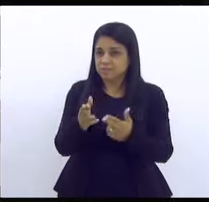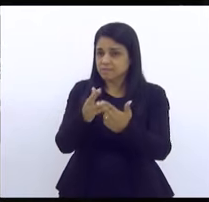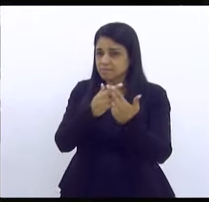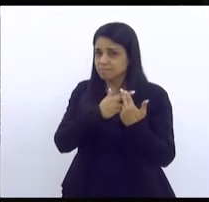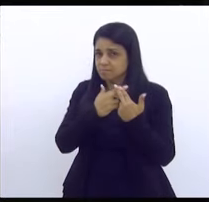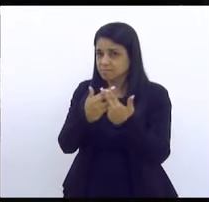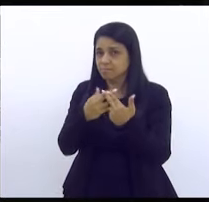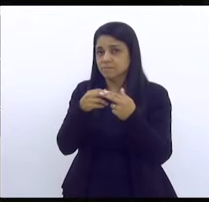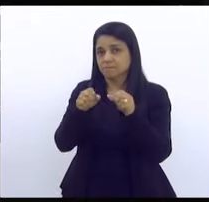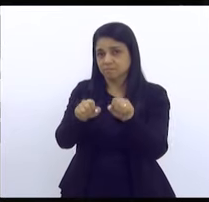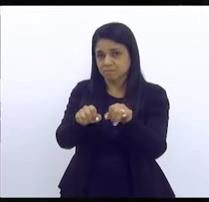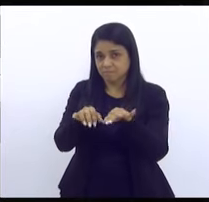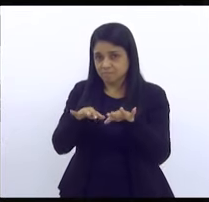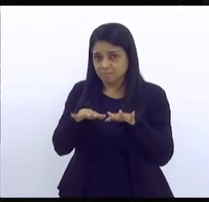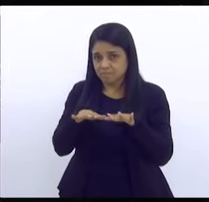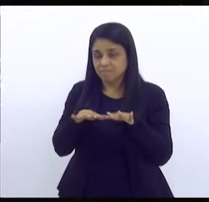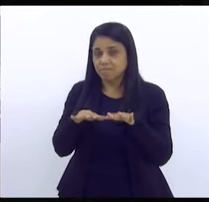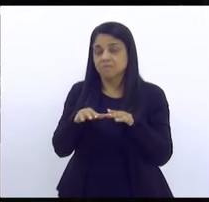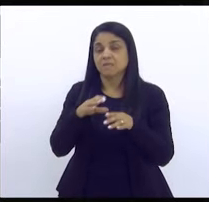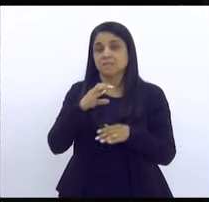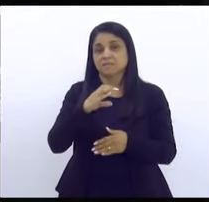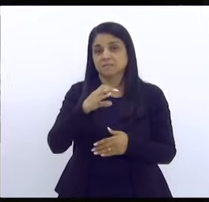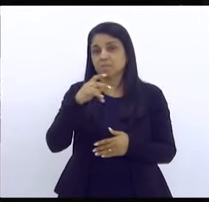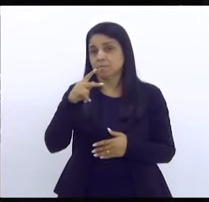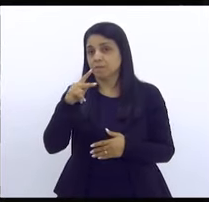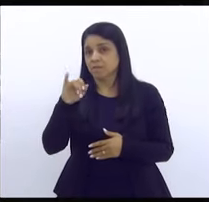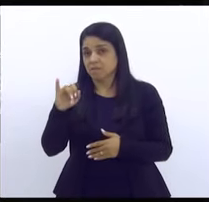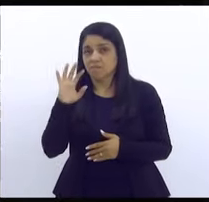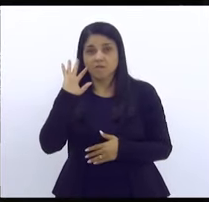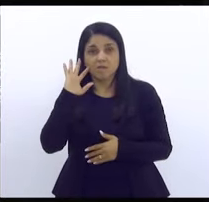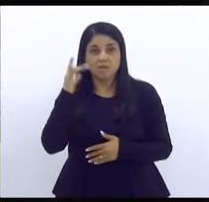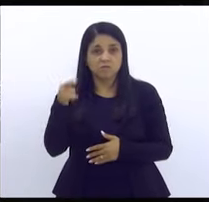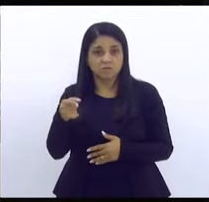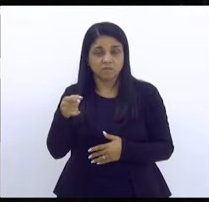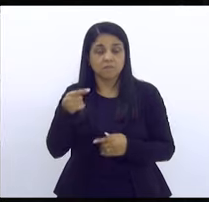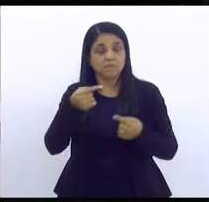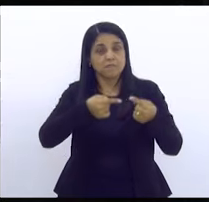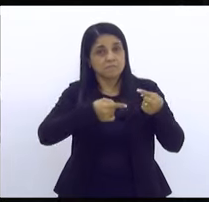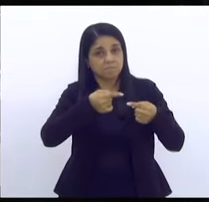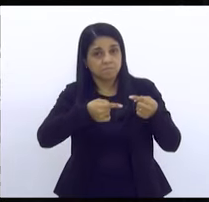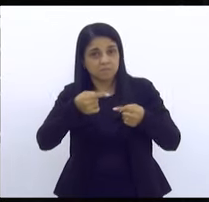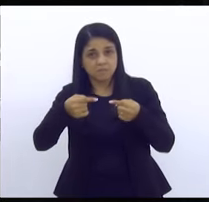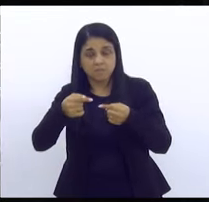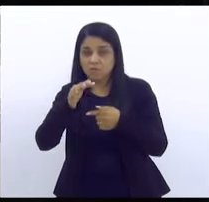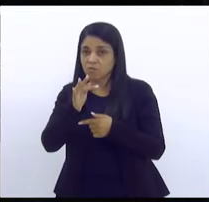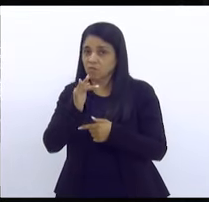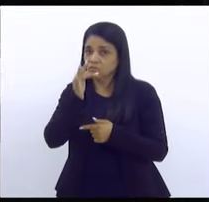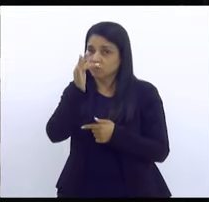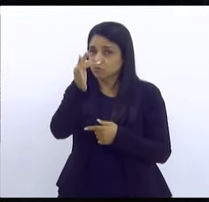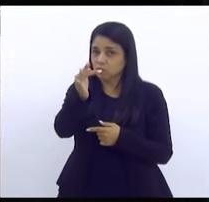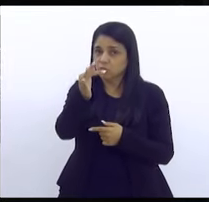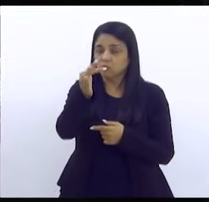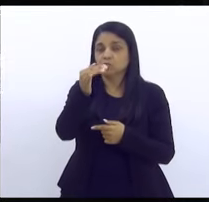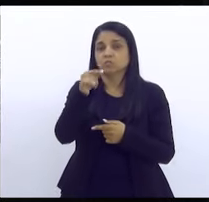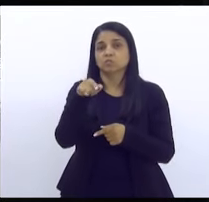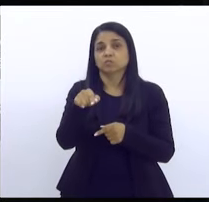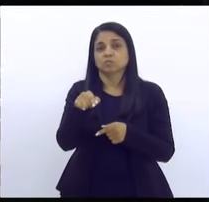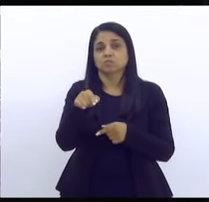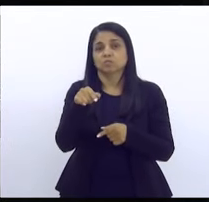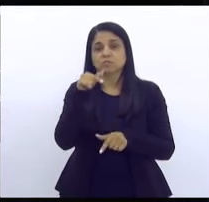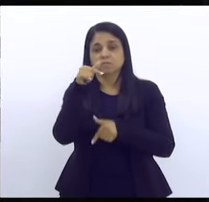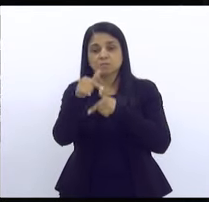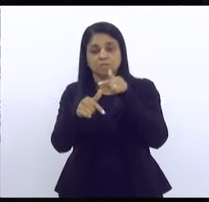nesse parlamento e a CPI vai ter que resolver e debater o futuro dos serviços delegados, entre eles